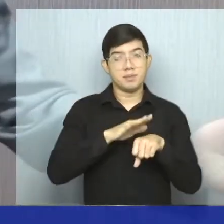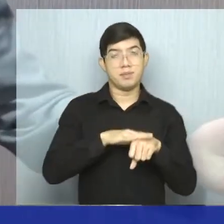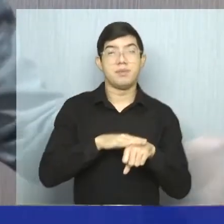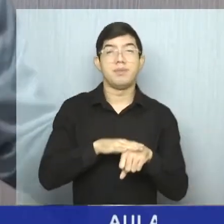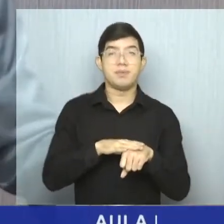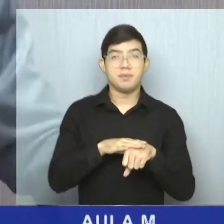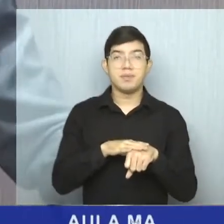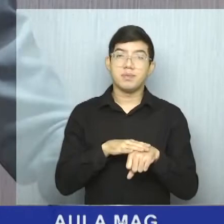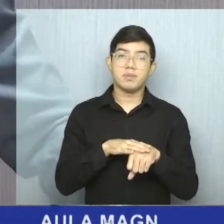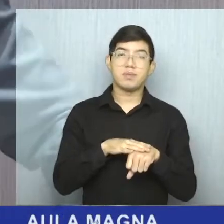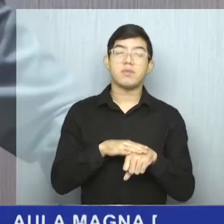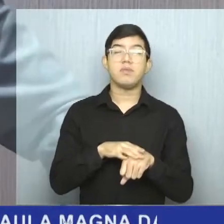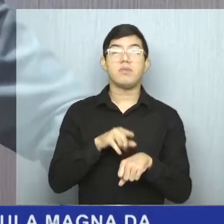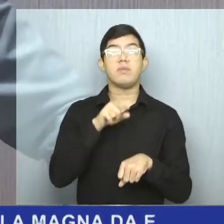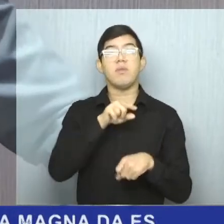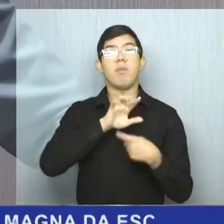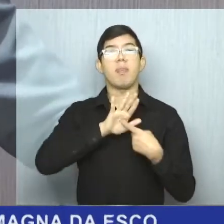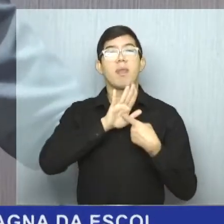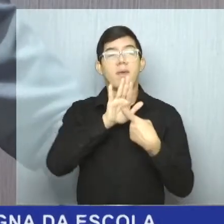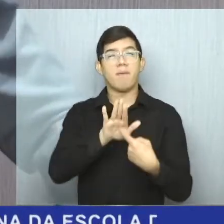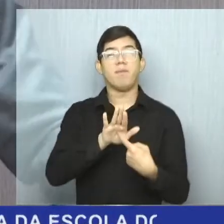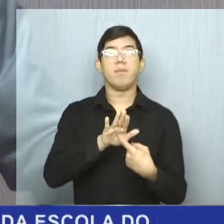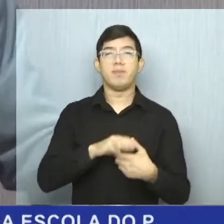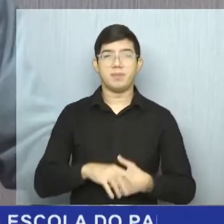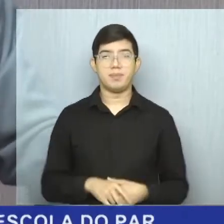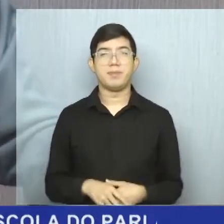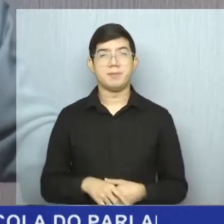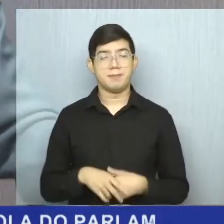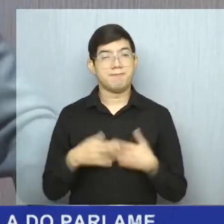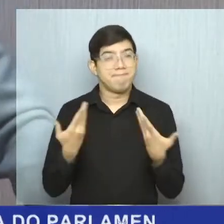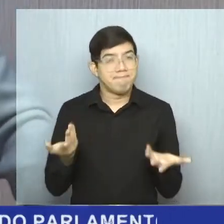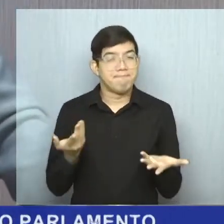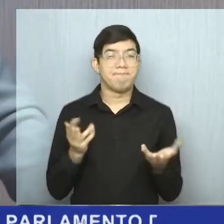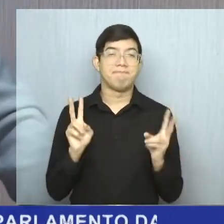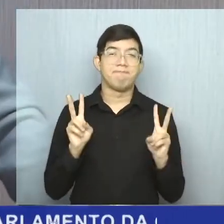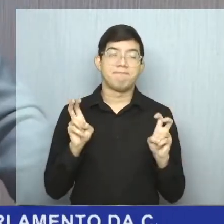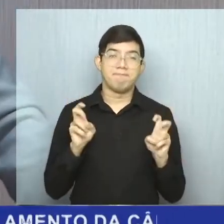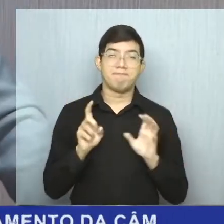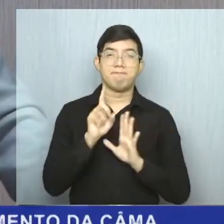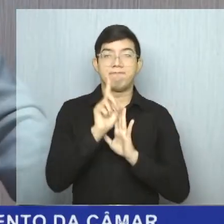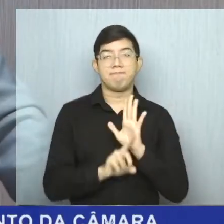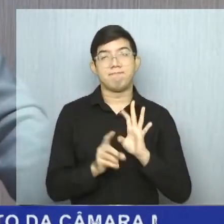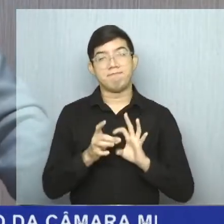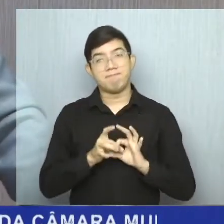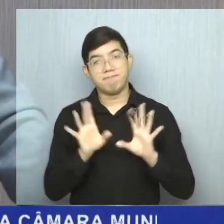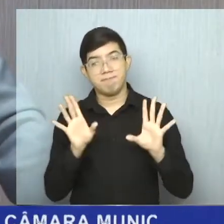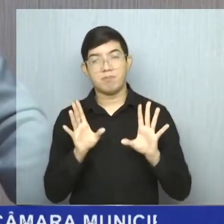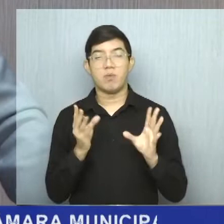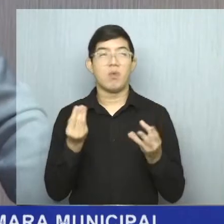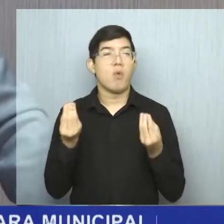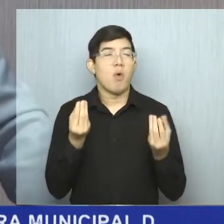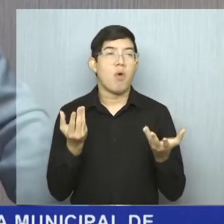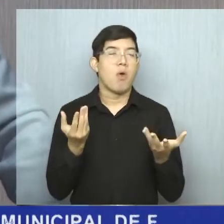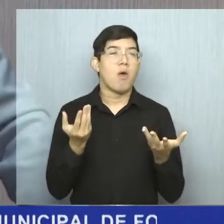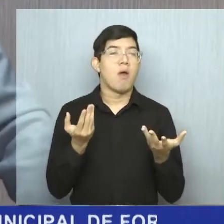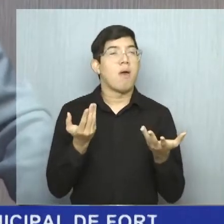que democratiza a premissa da democracia, que é a oportunidade igual de